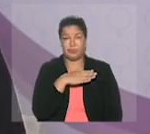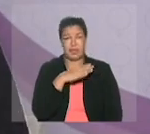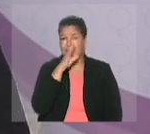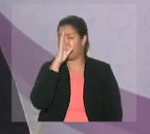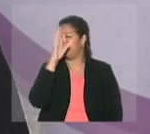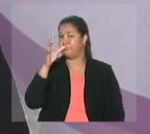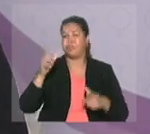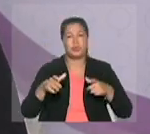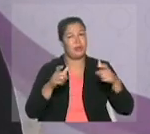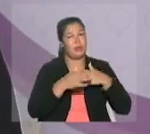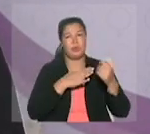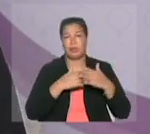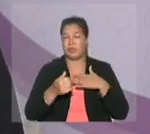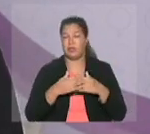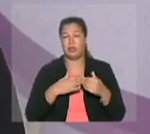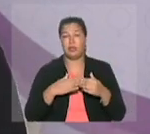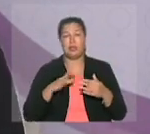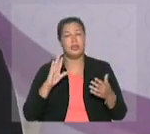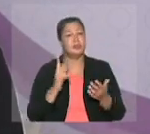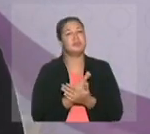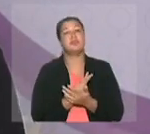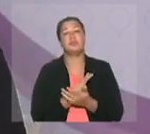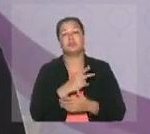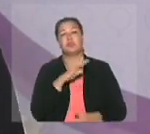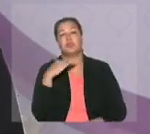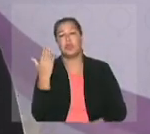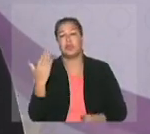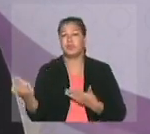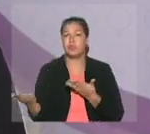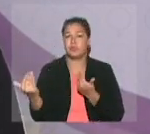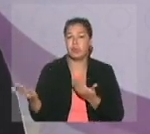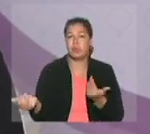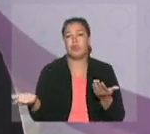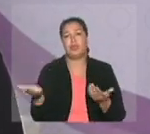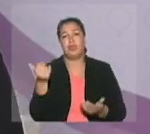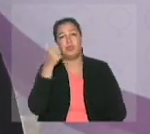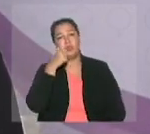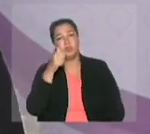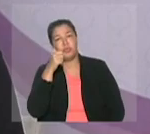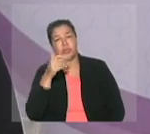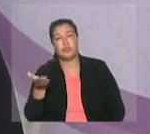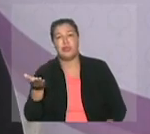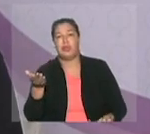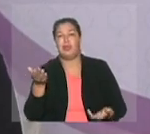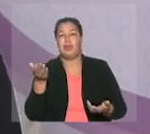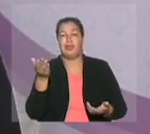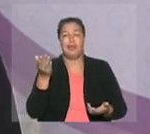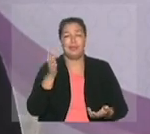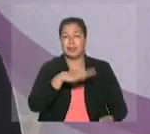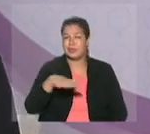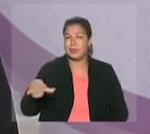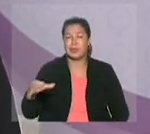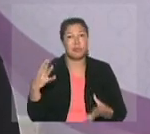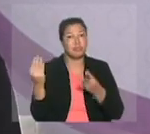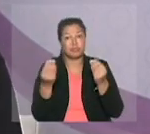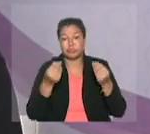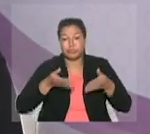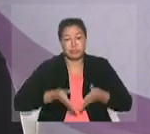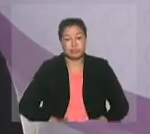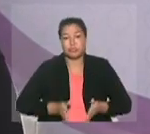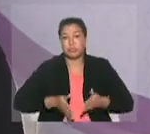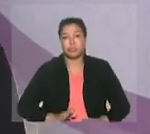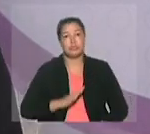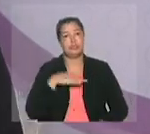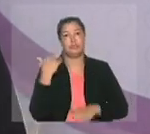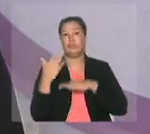mortes evitáveis de jovens, mulheres, crianças, que muitas morrem em parto, mortes